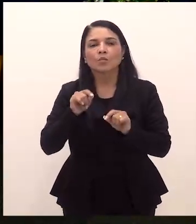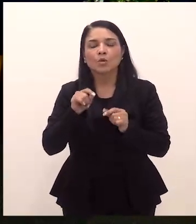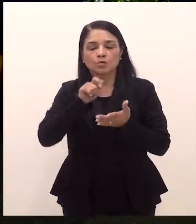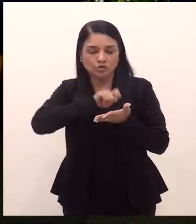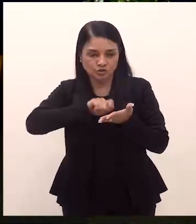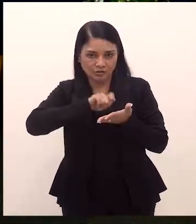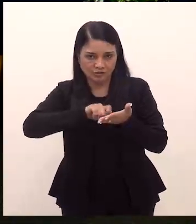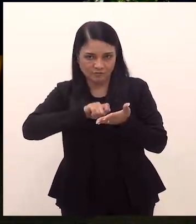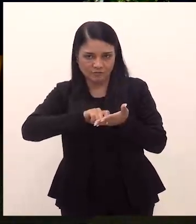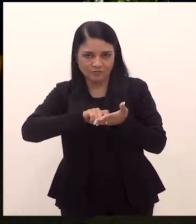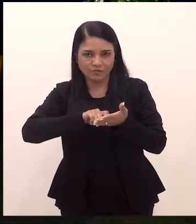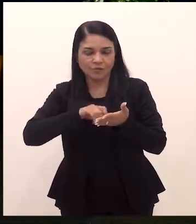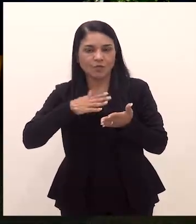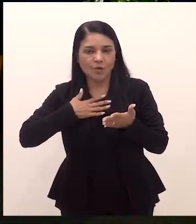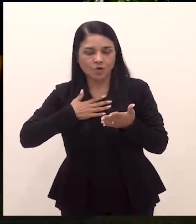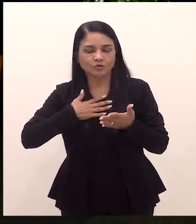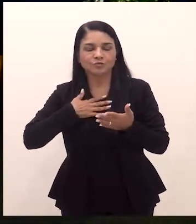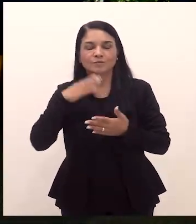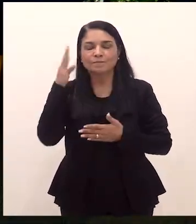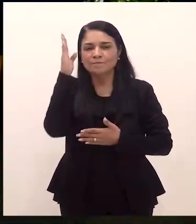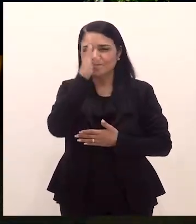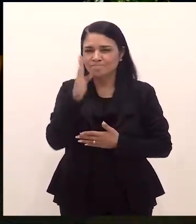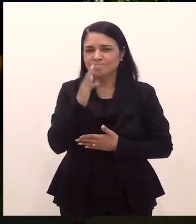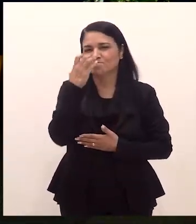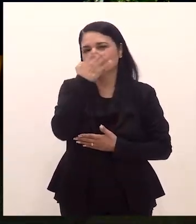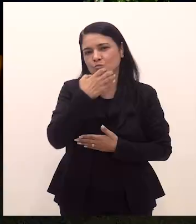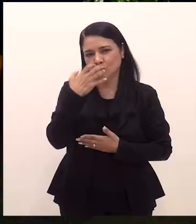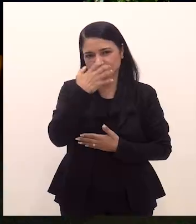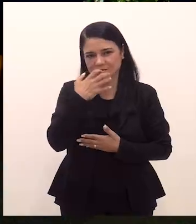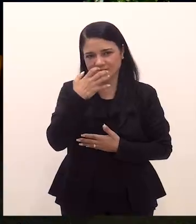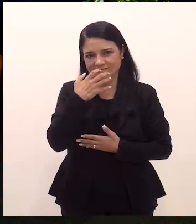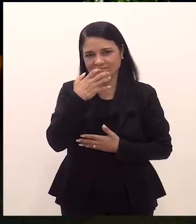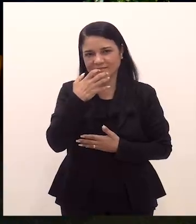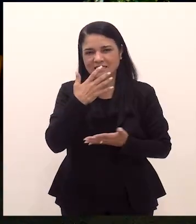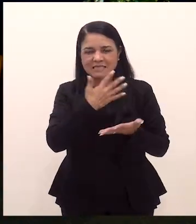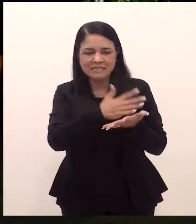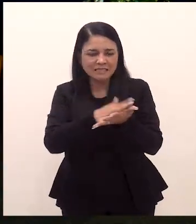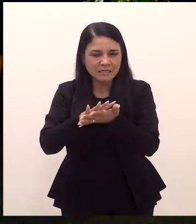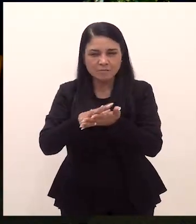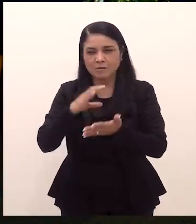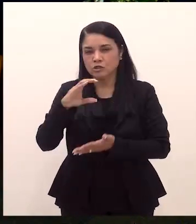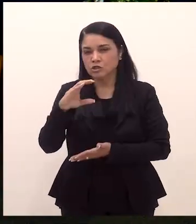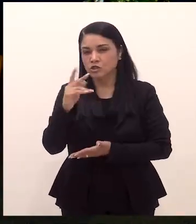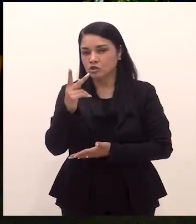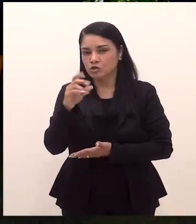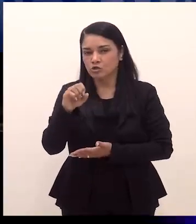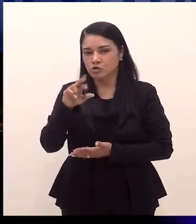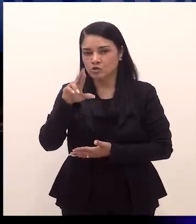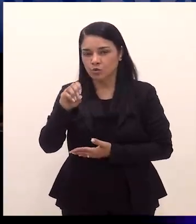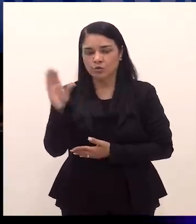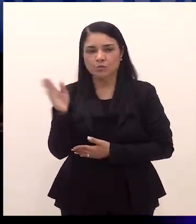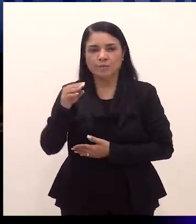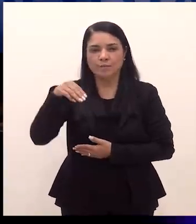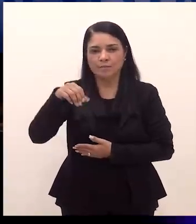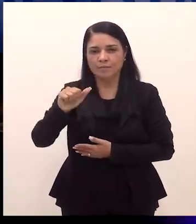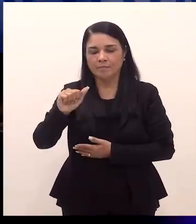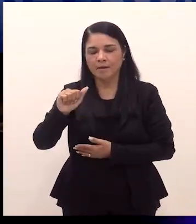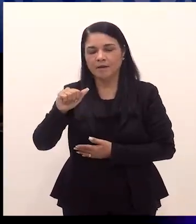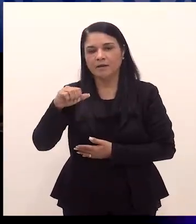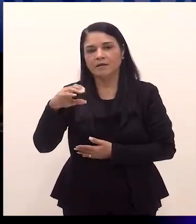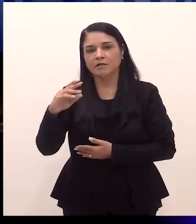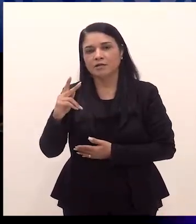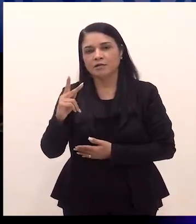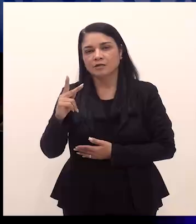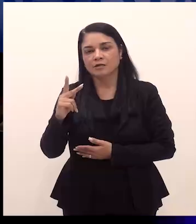o que eu componho? Eu gosto muito de compor música brasileira. Para mim é samba, choro, machixe,